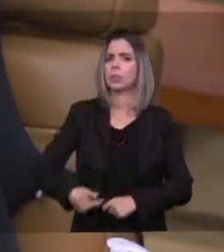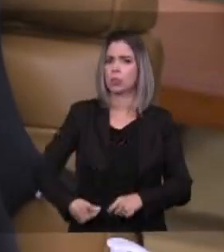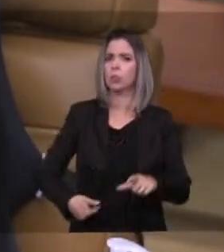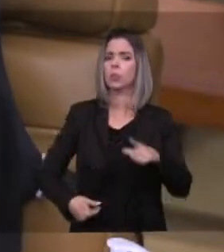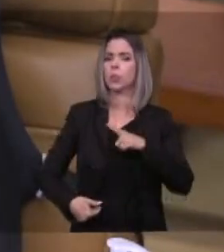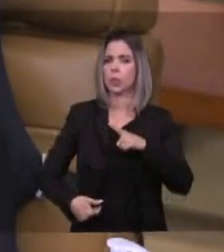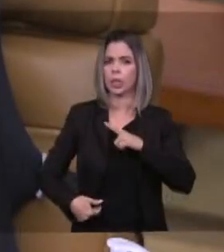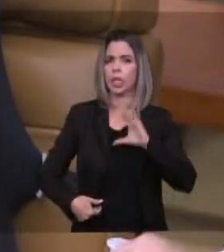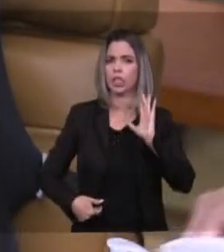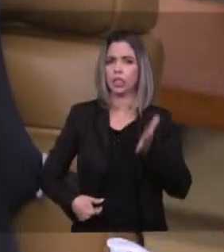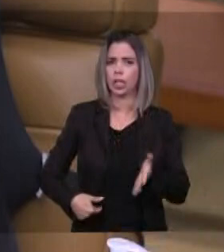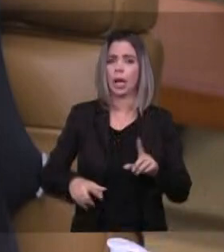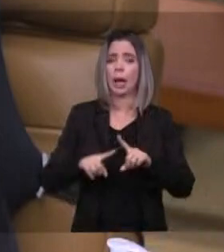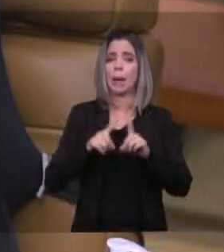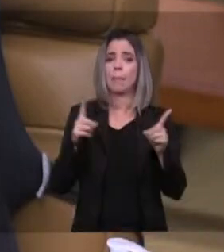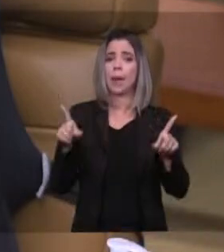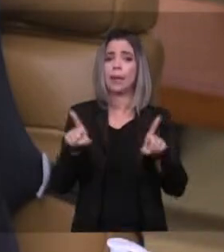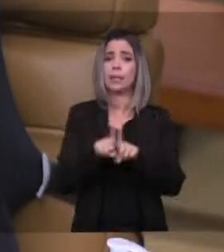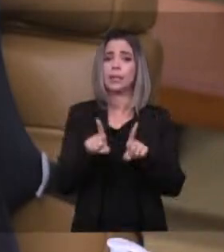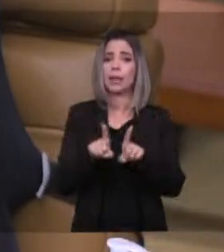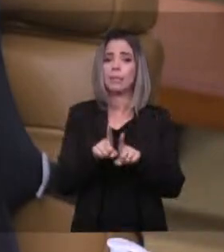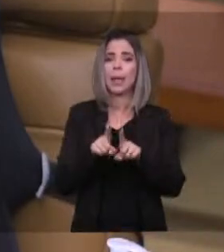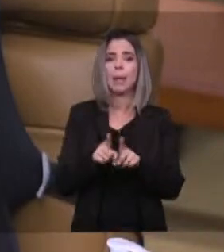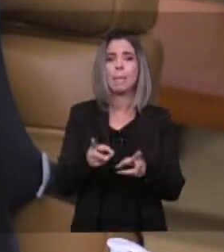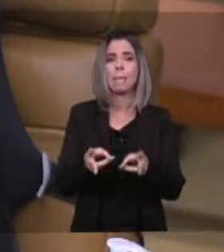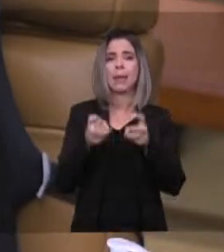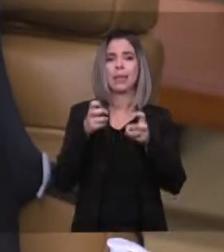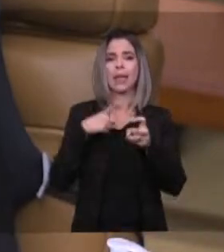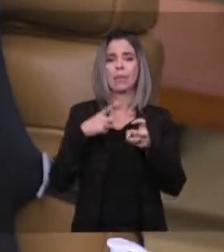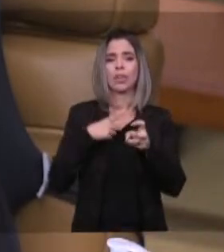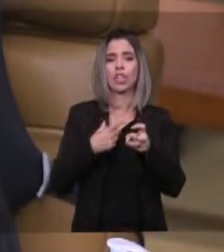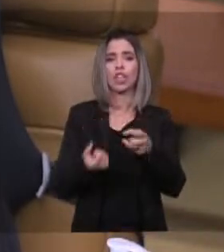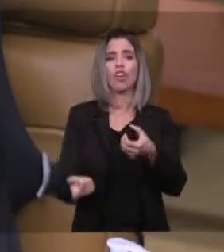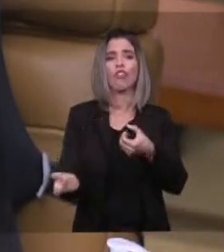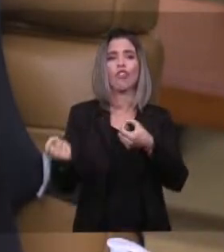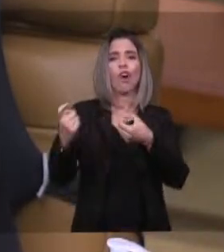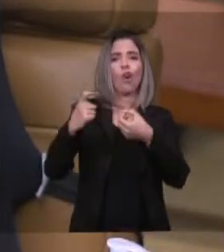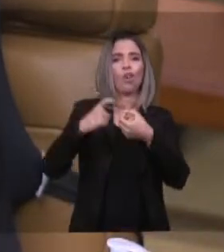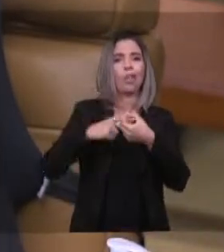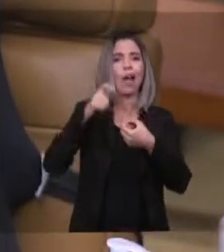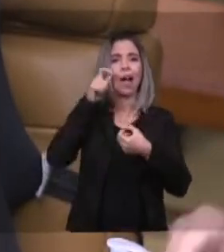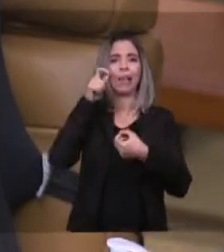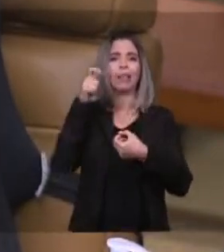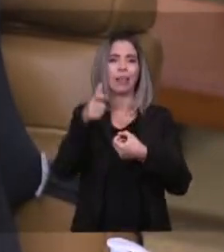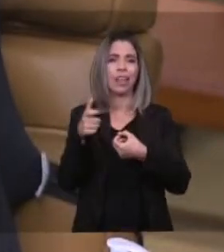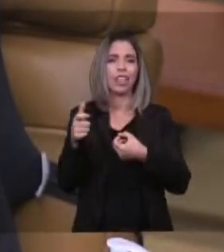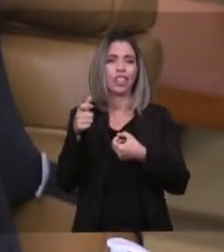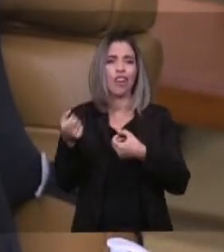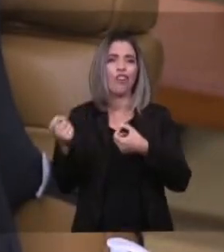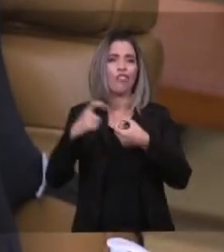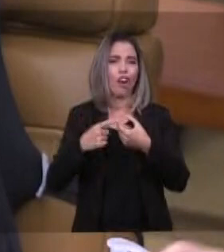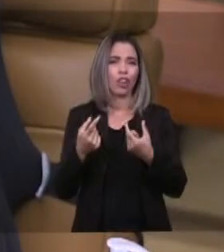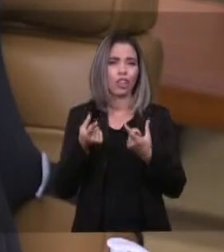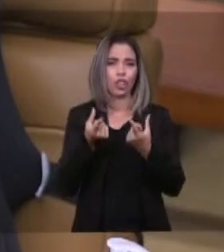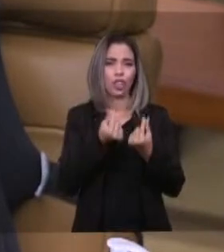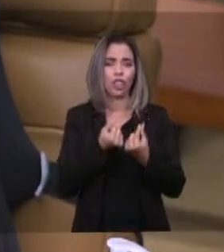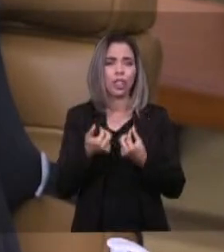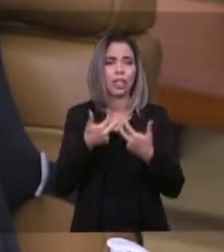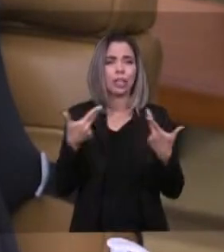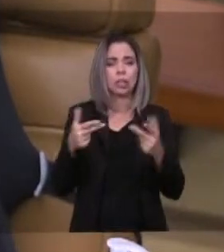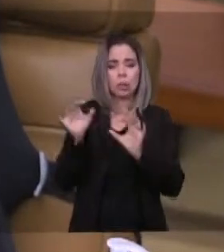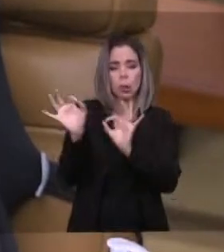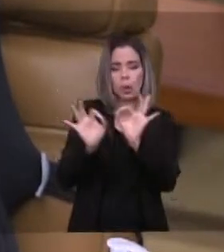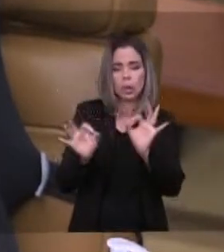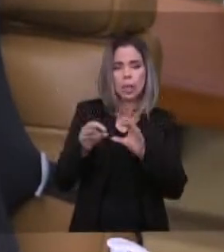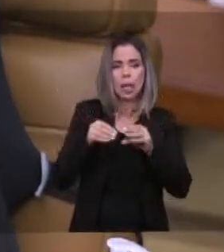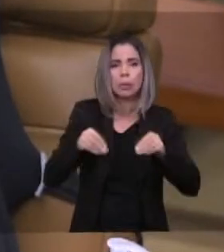mas também inviabilizando o ressarcimento além daqueles pertinentes às benfeitorias de boa-fé. Ou seja,